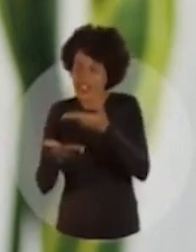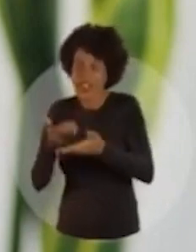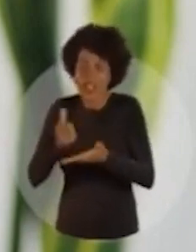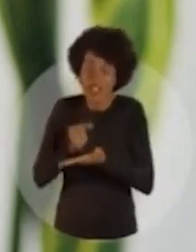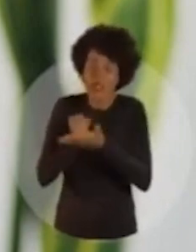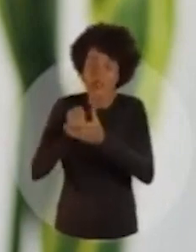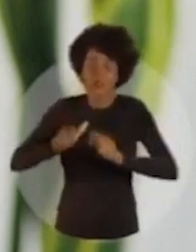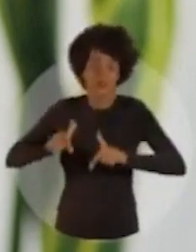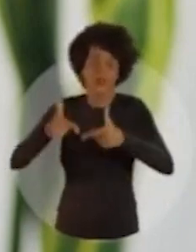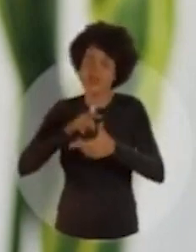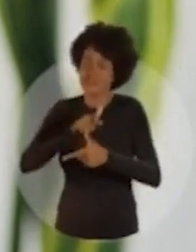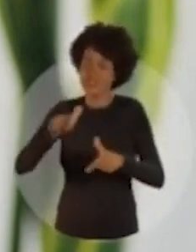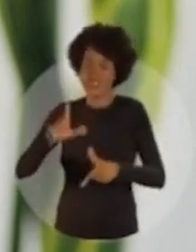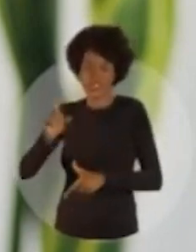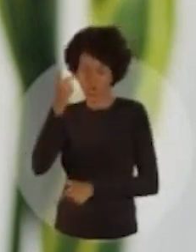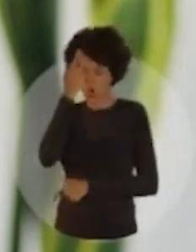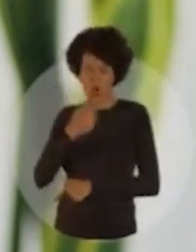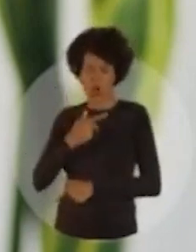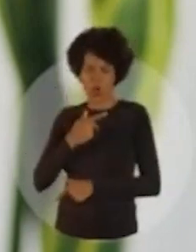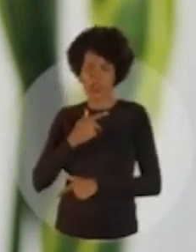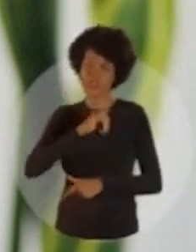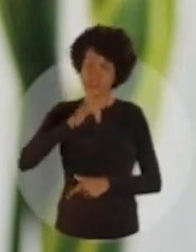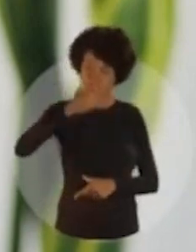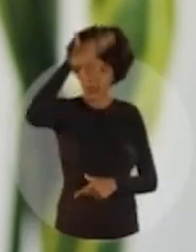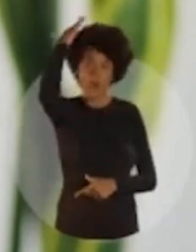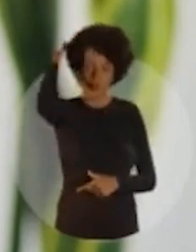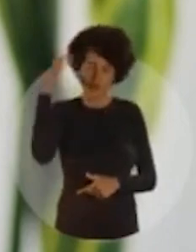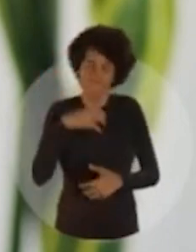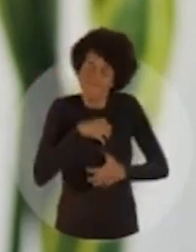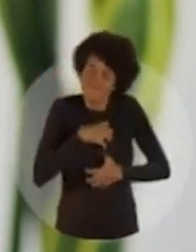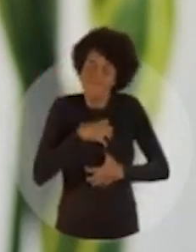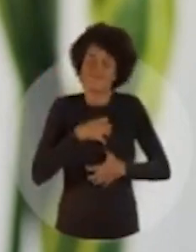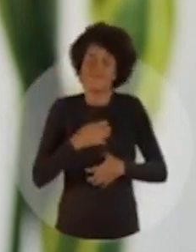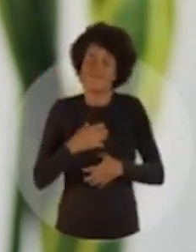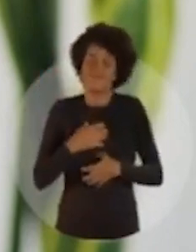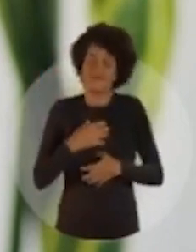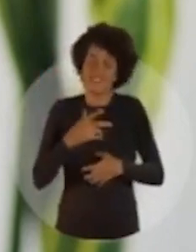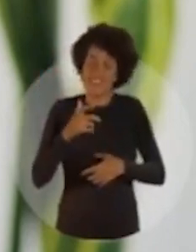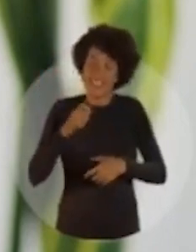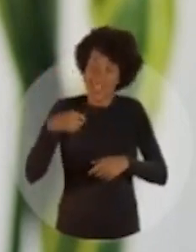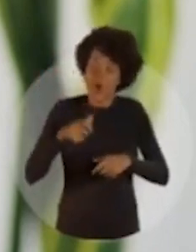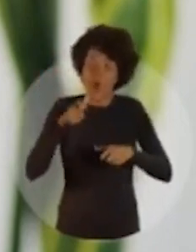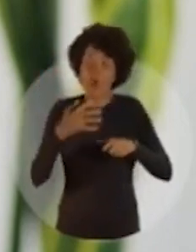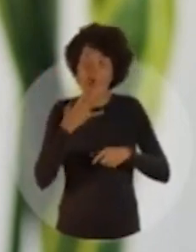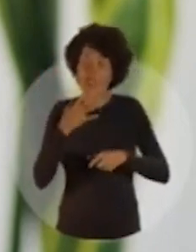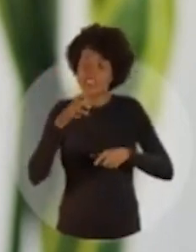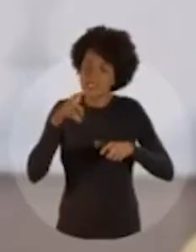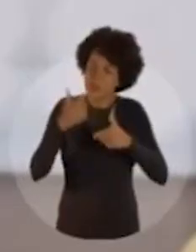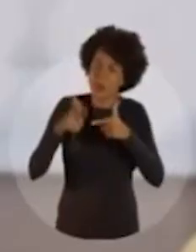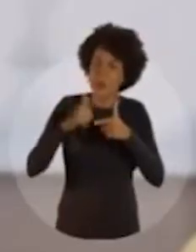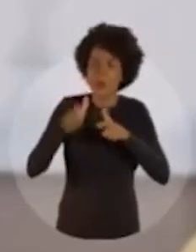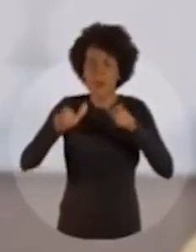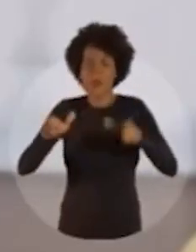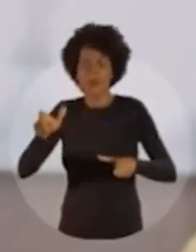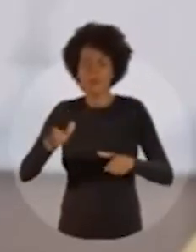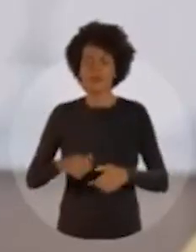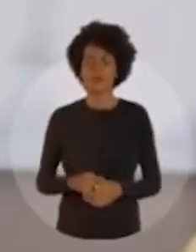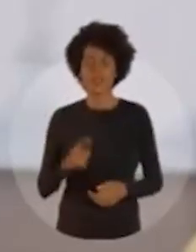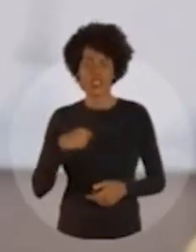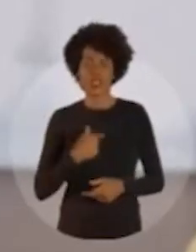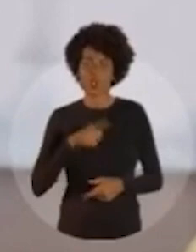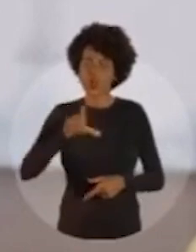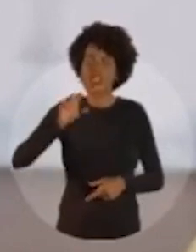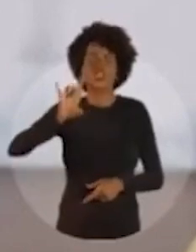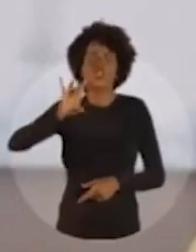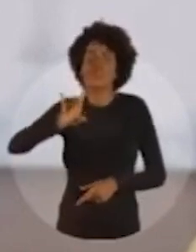nem encosto é só para ele Jerônimo tem a sensibilidade de quem conhece os problemas do povo o que a gente está